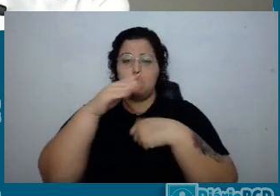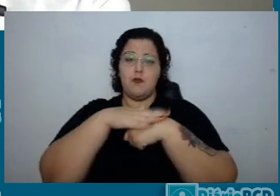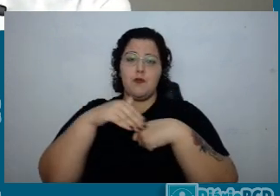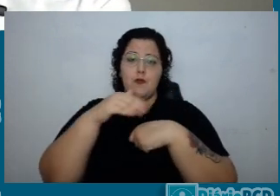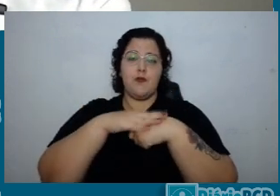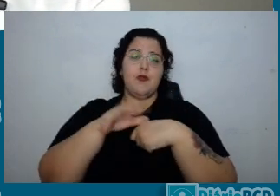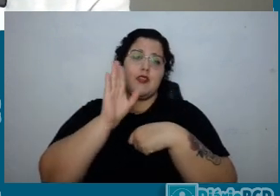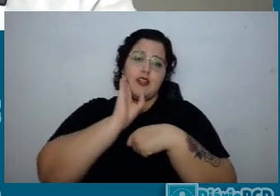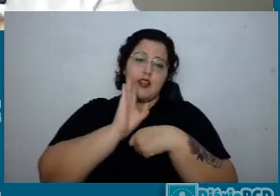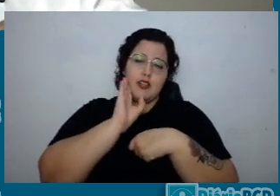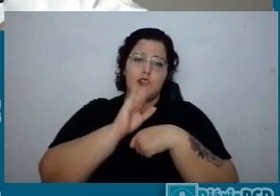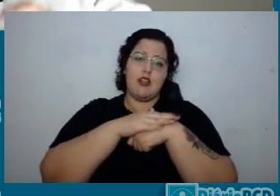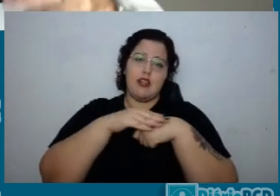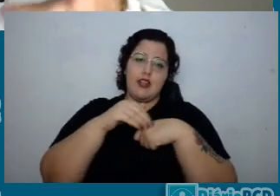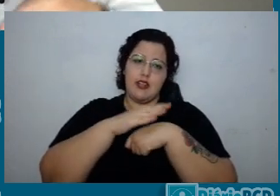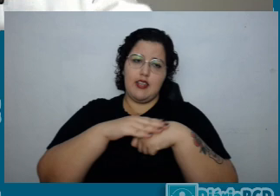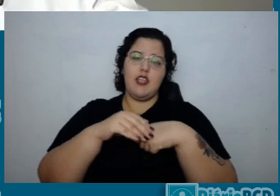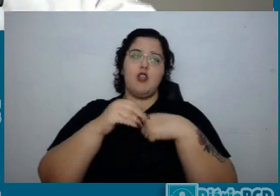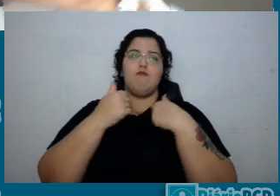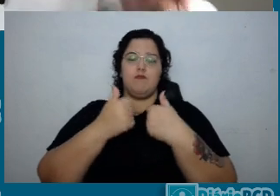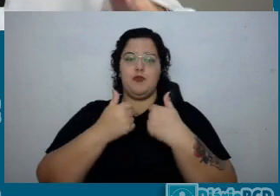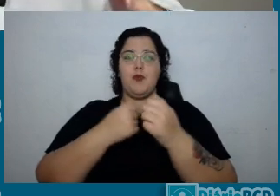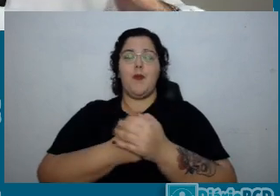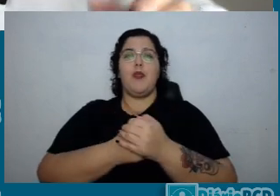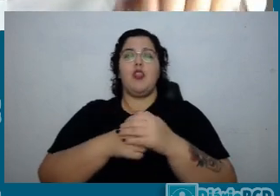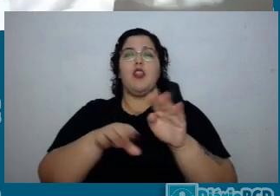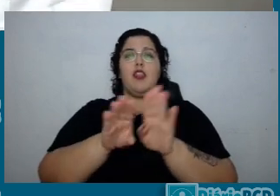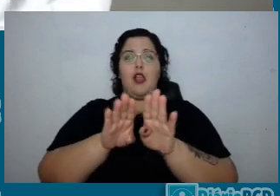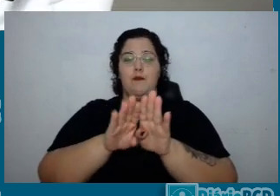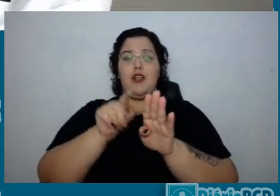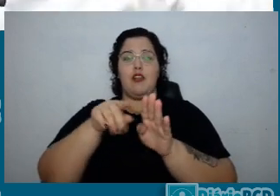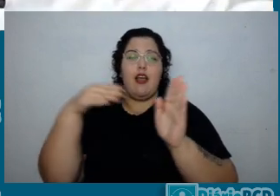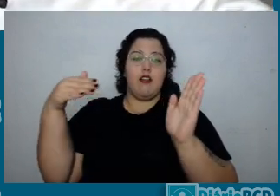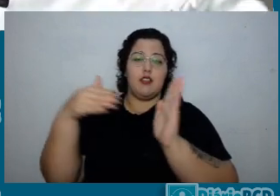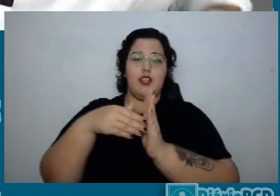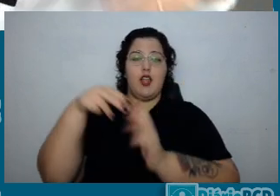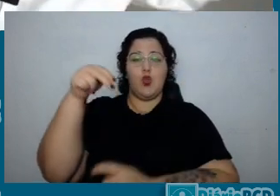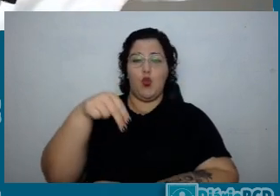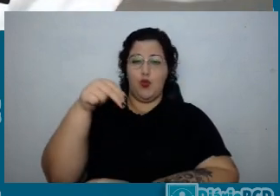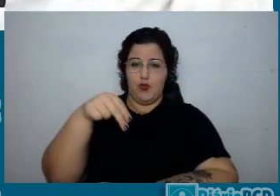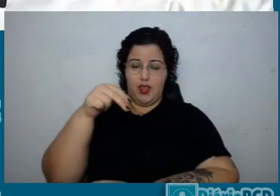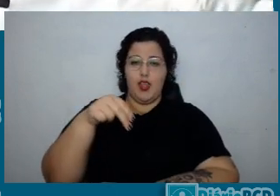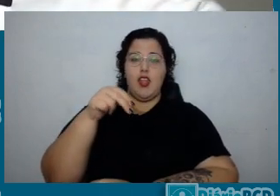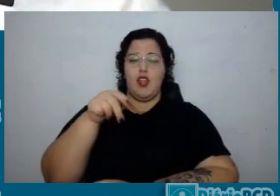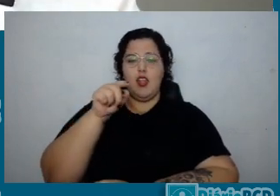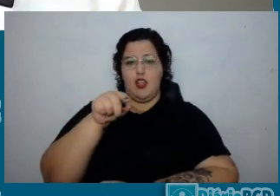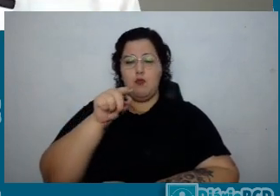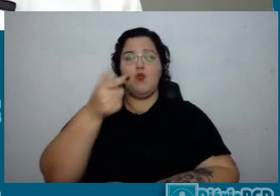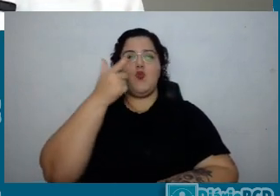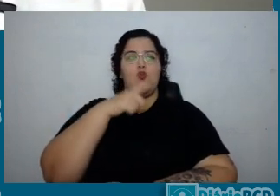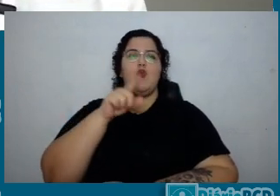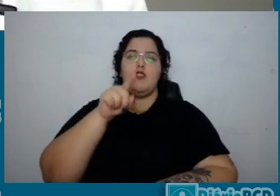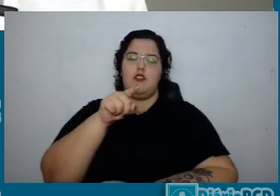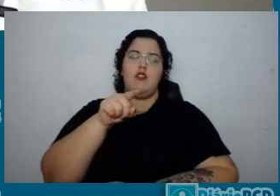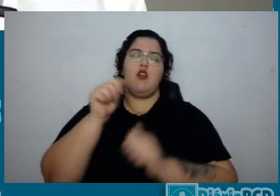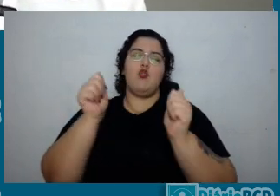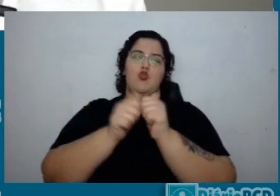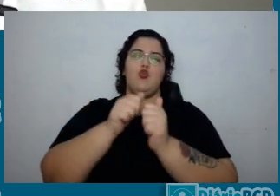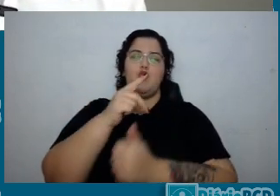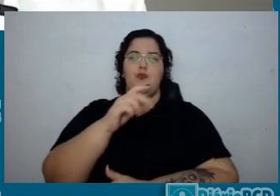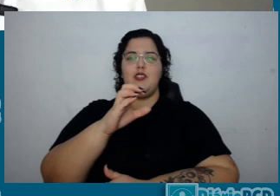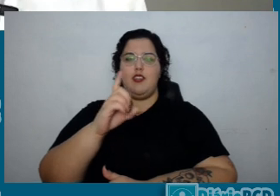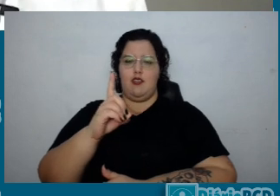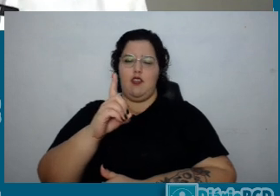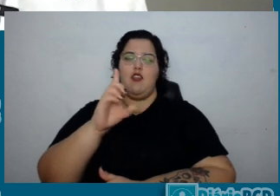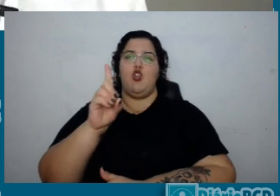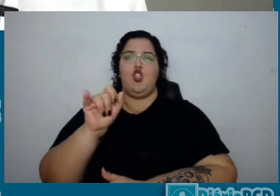seu carinho com o Diário PCD e até a conferência, até novembro, até quando você precisar, o Diário PCD está por